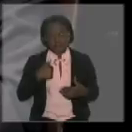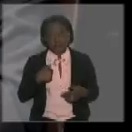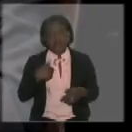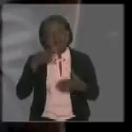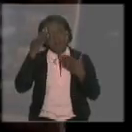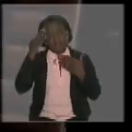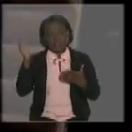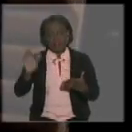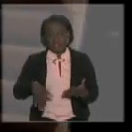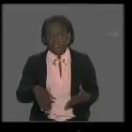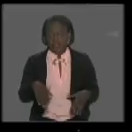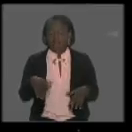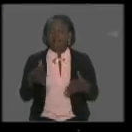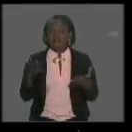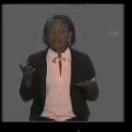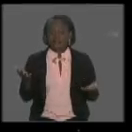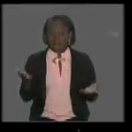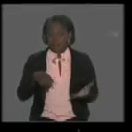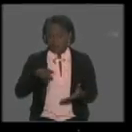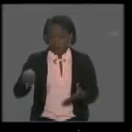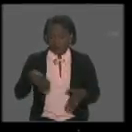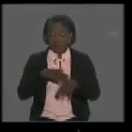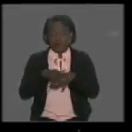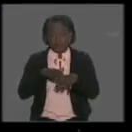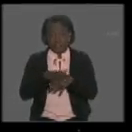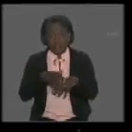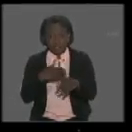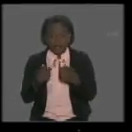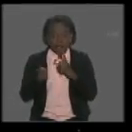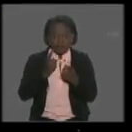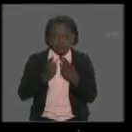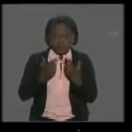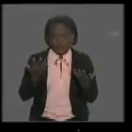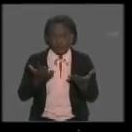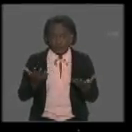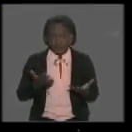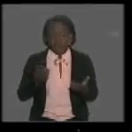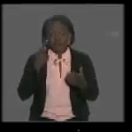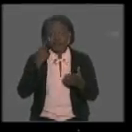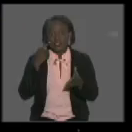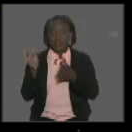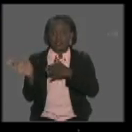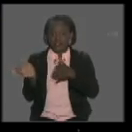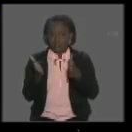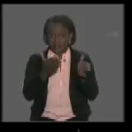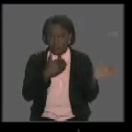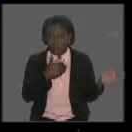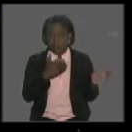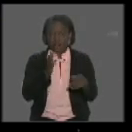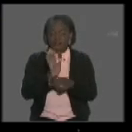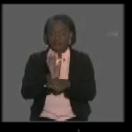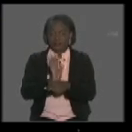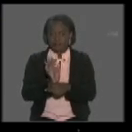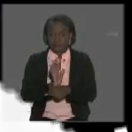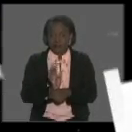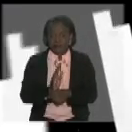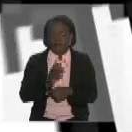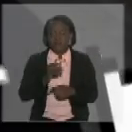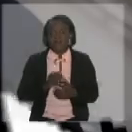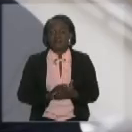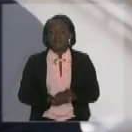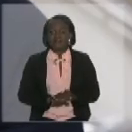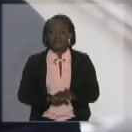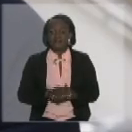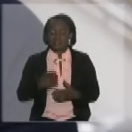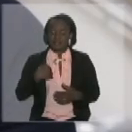por ter vindo. E para a gente entrar nessa discussão, vamos assistir aqui um trechinho de um depoimento.